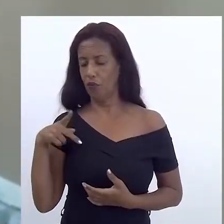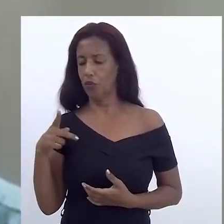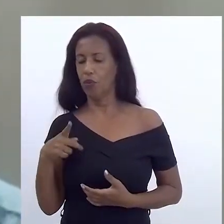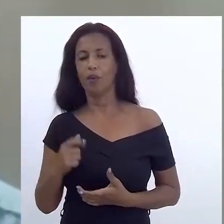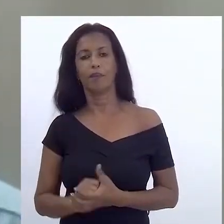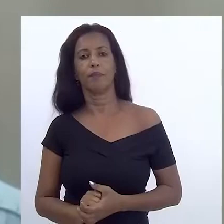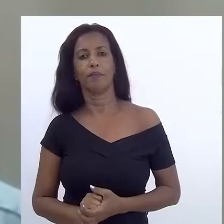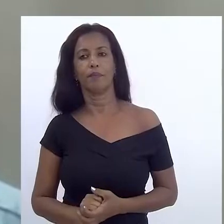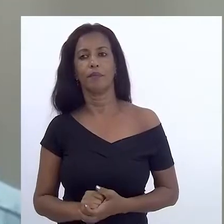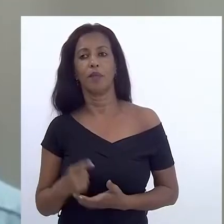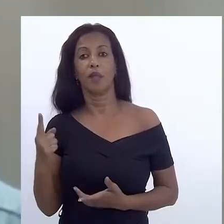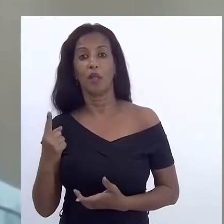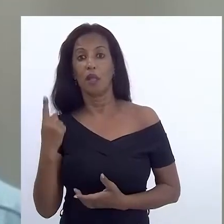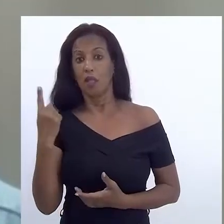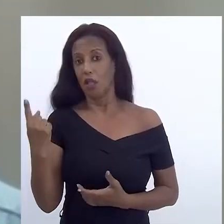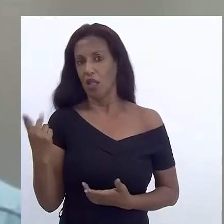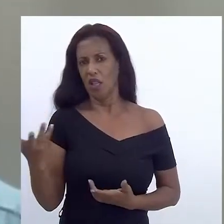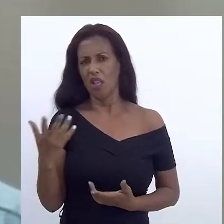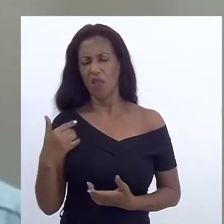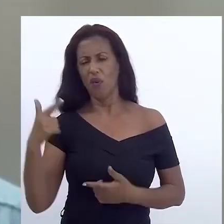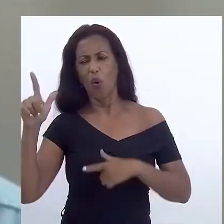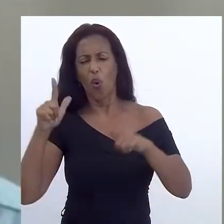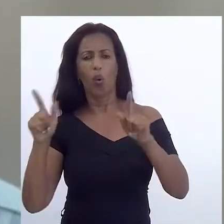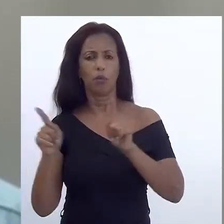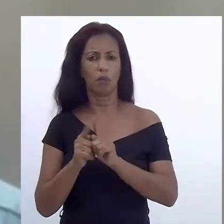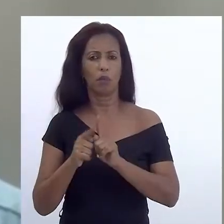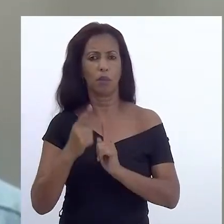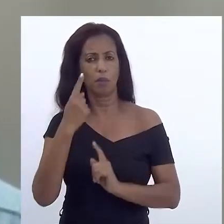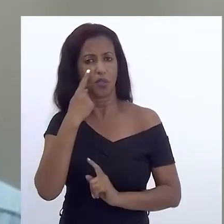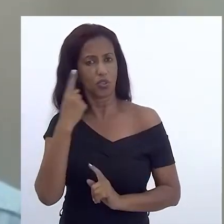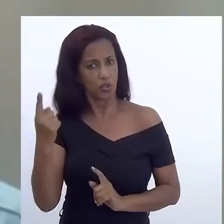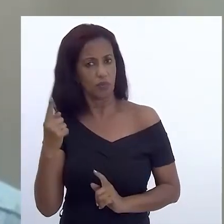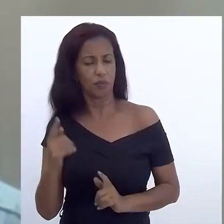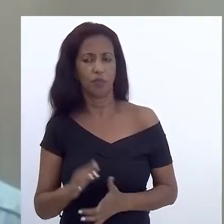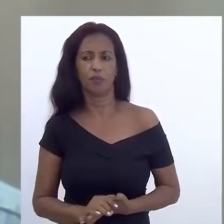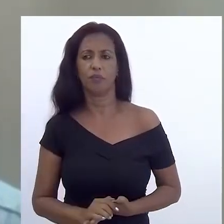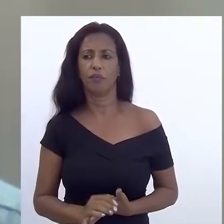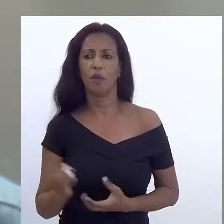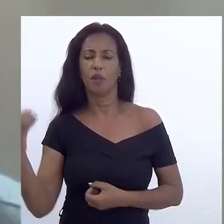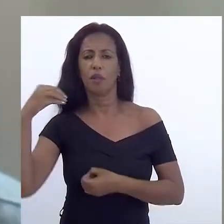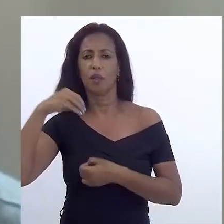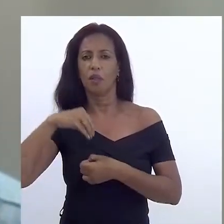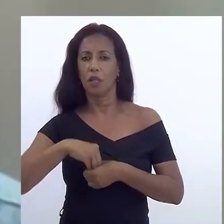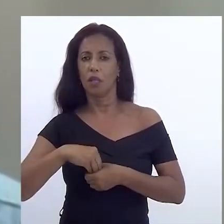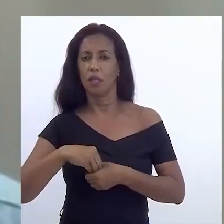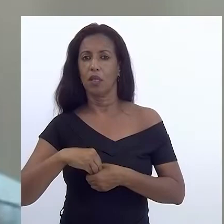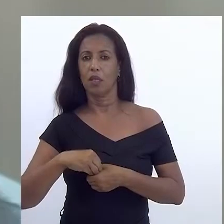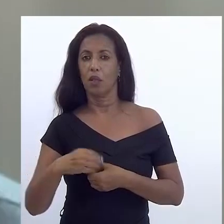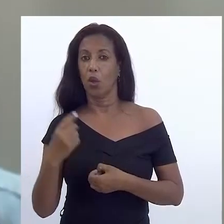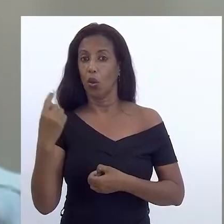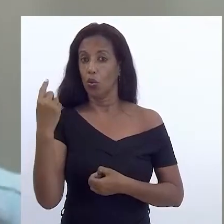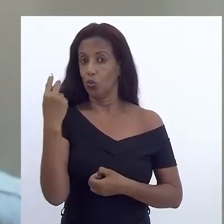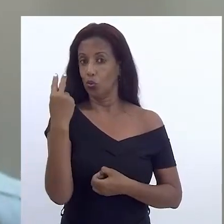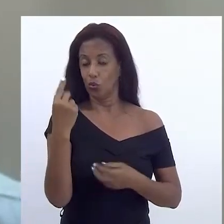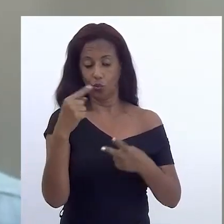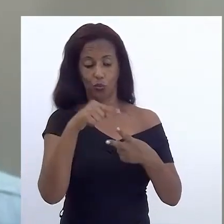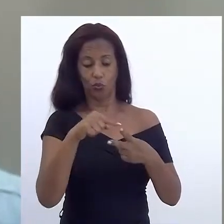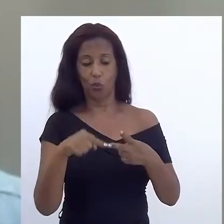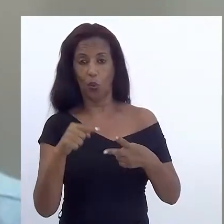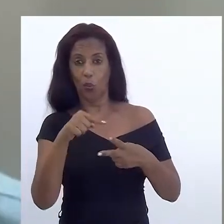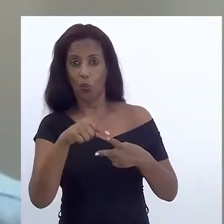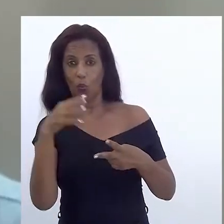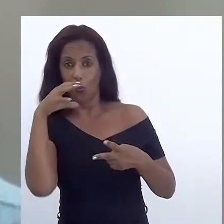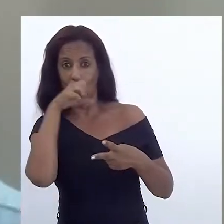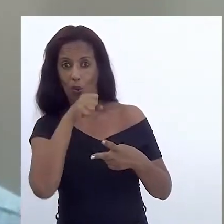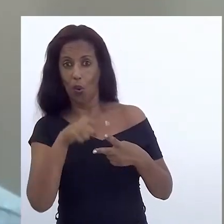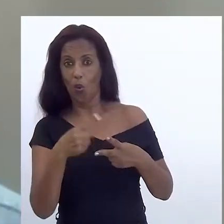levava para outras também. Nós vimos aí, tempos depois, 2 quebras de paradigma. Um foi instantâneo. Um dos alunos, adolescente,